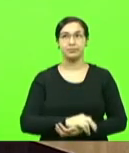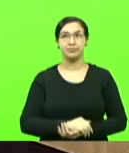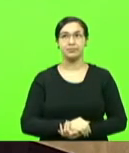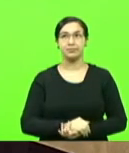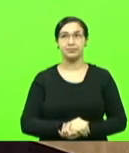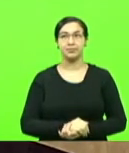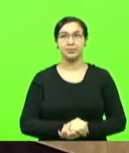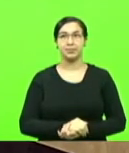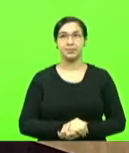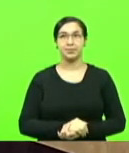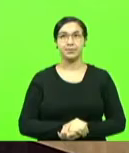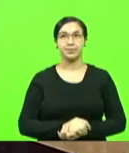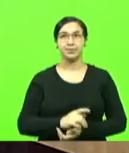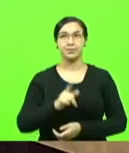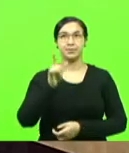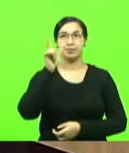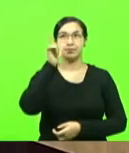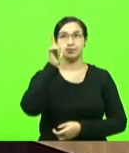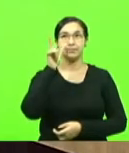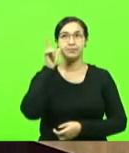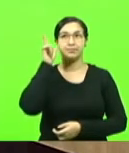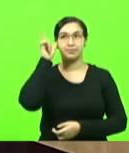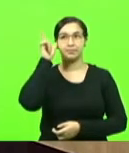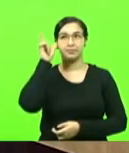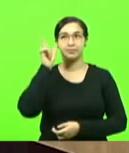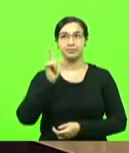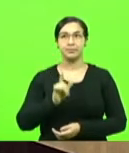Como vota deputado Laércio Schuster?